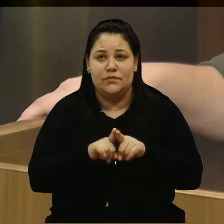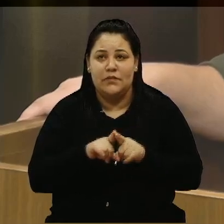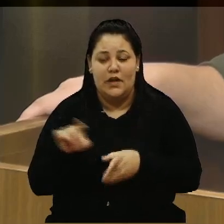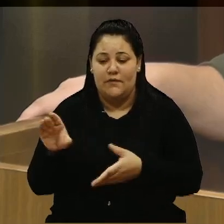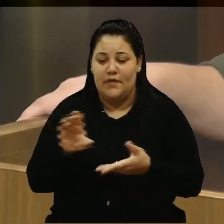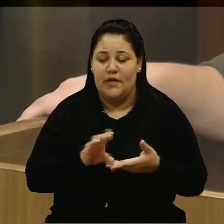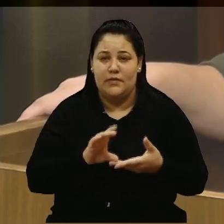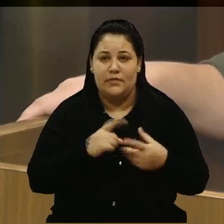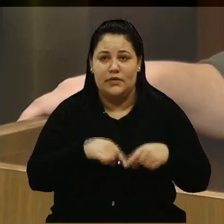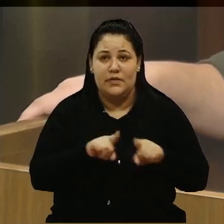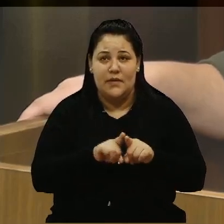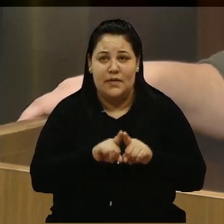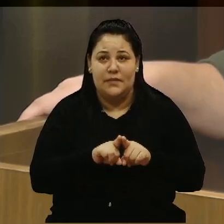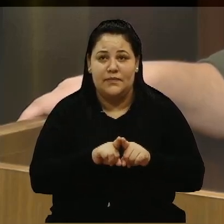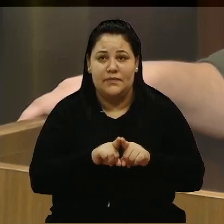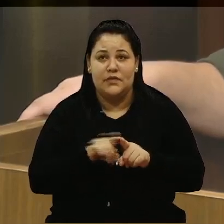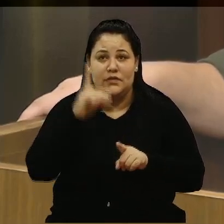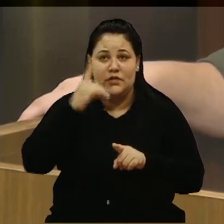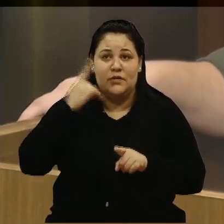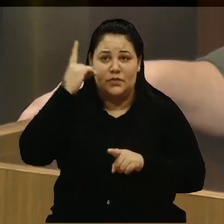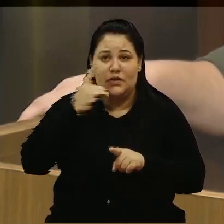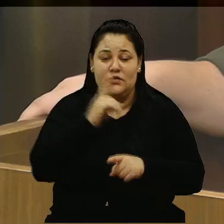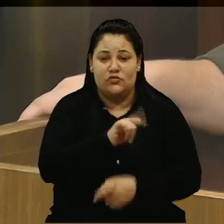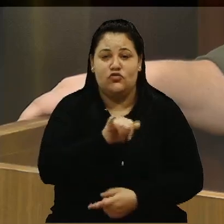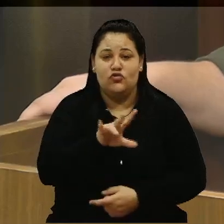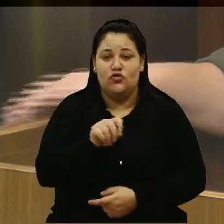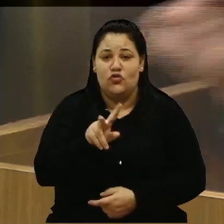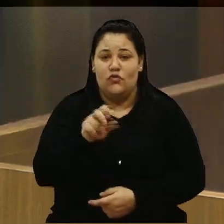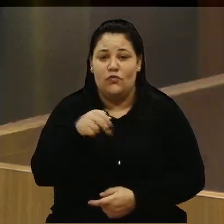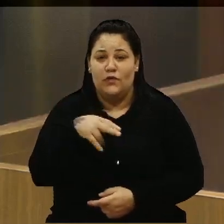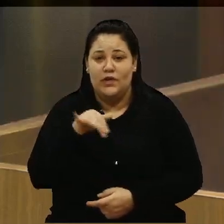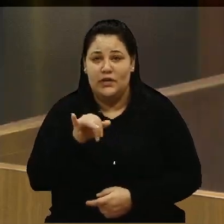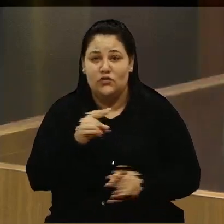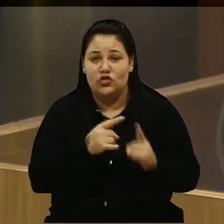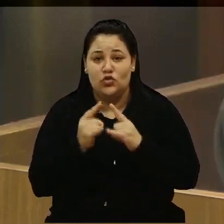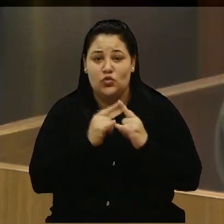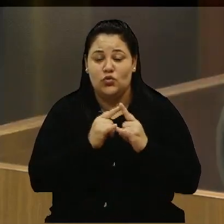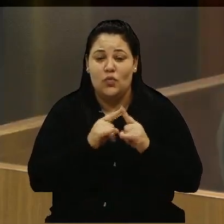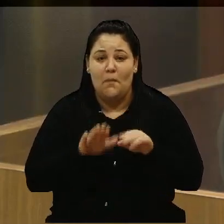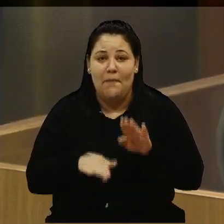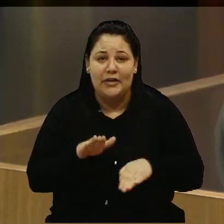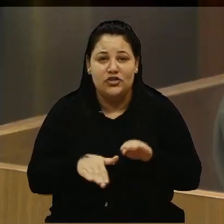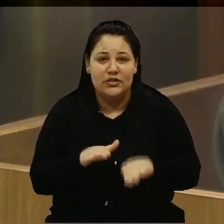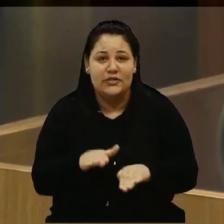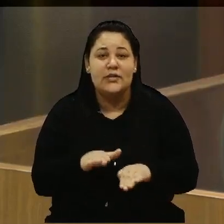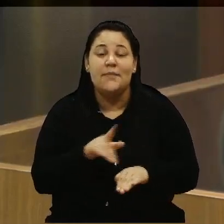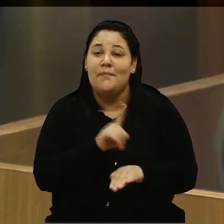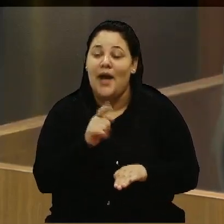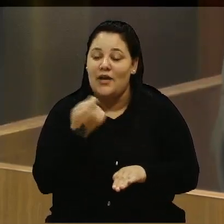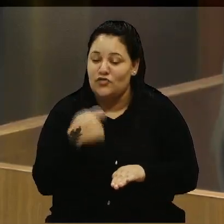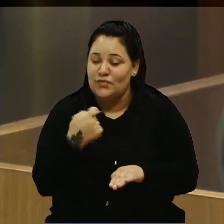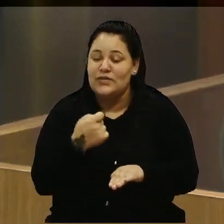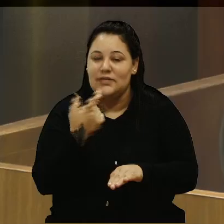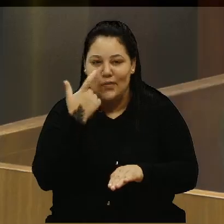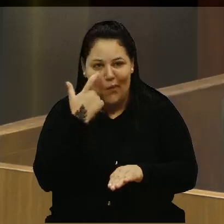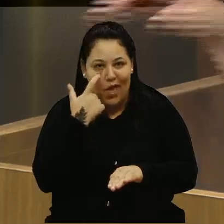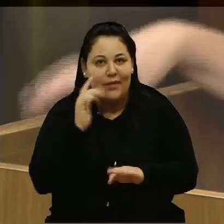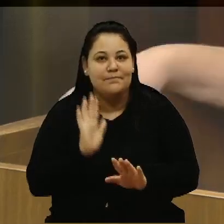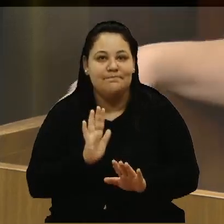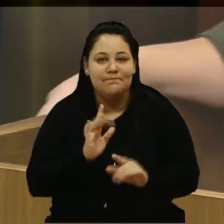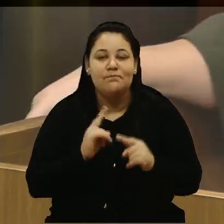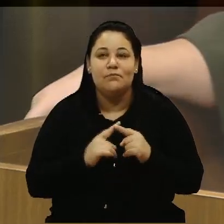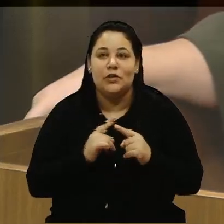dela, uma emenda do deputado Giovanni Cherini, e o Instituto Patinhas, mas temos que ficar em cima disso, porque daqui a pouco